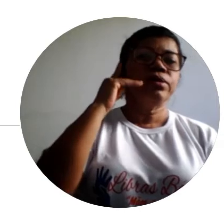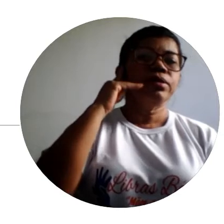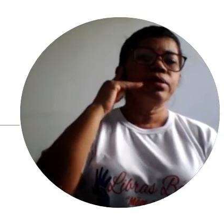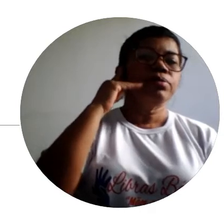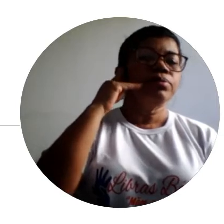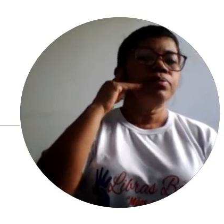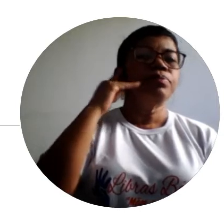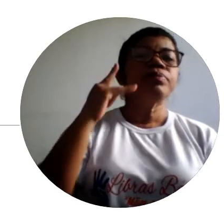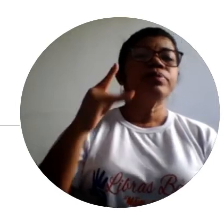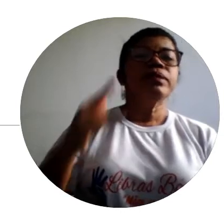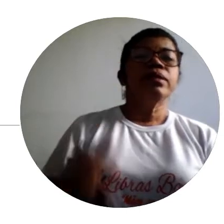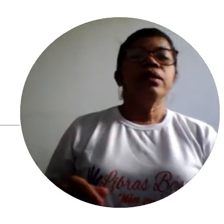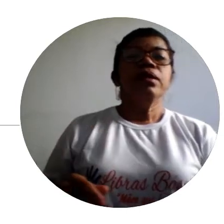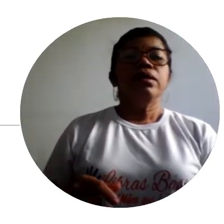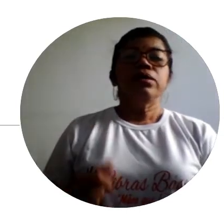Telefone.